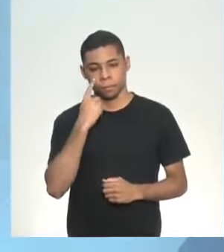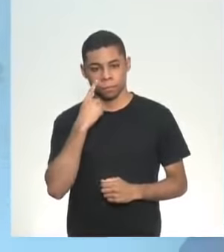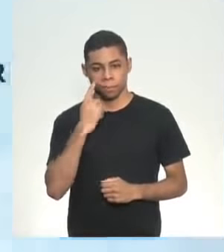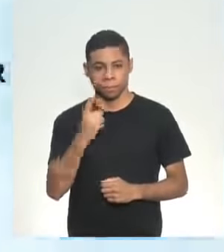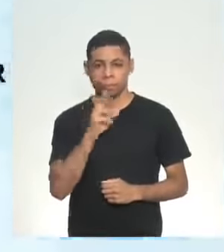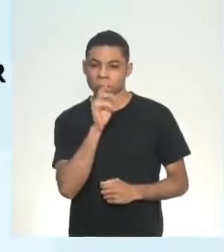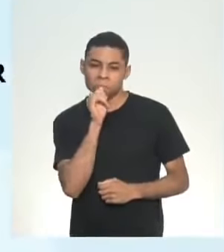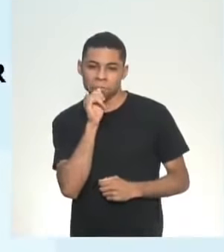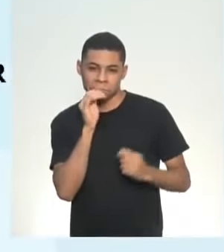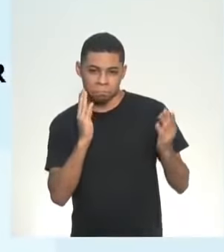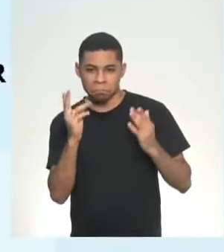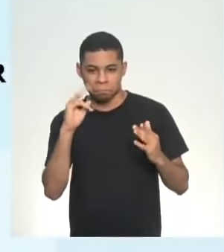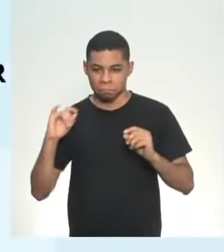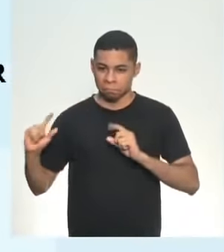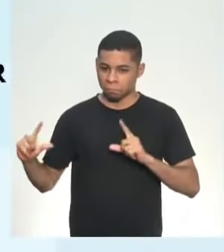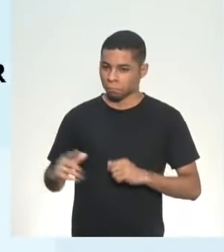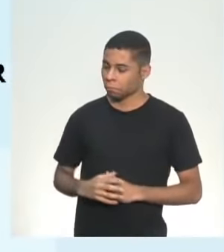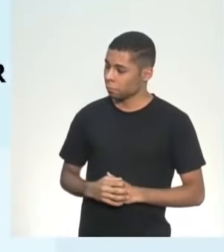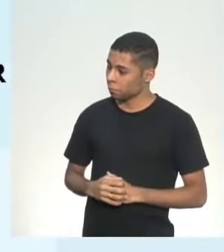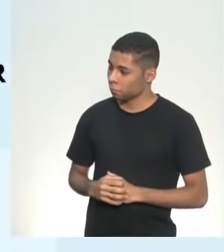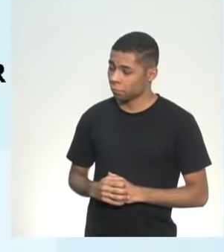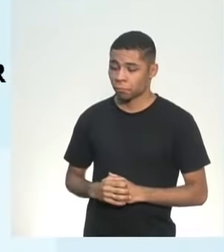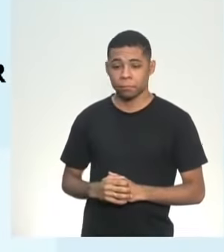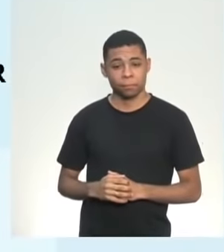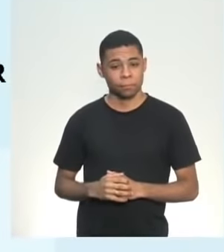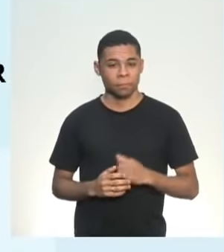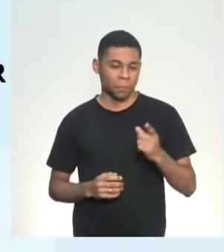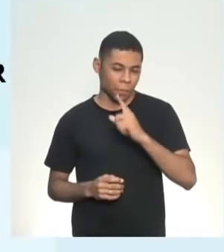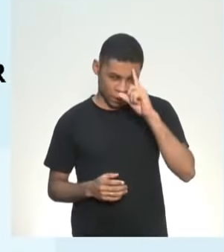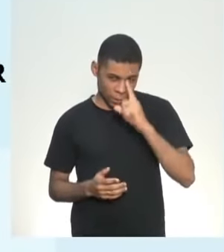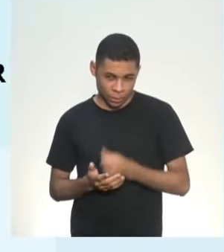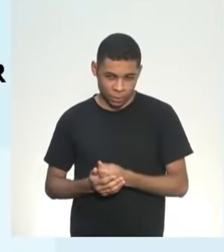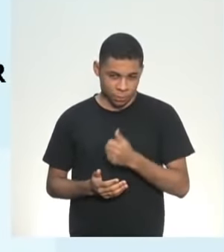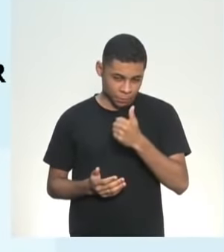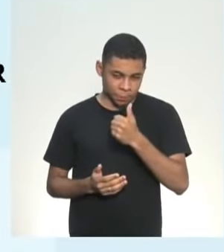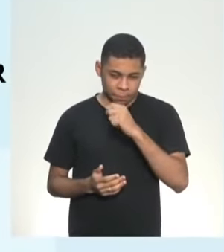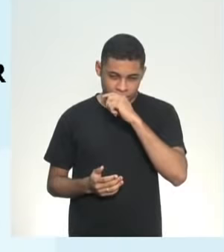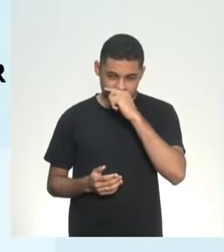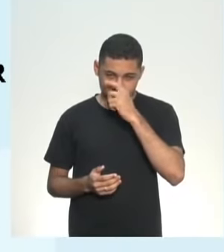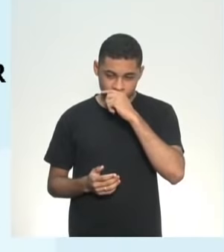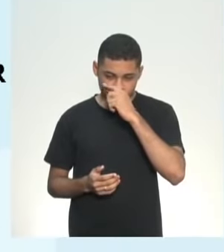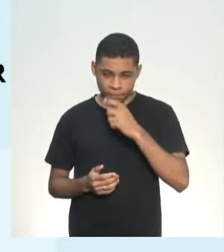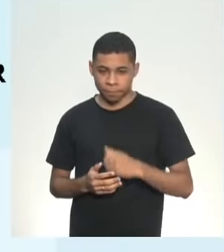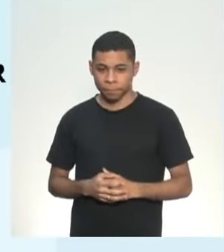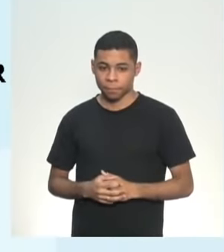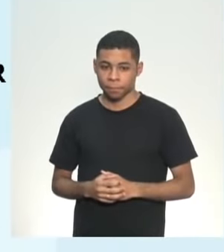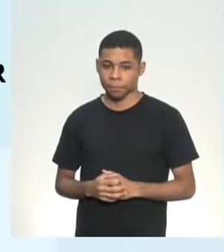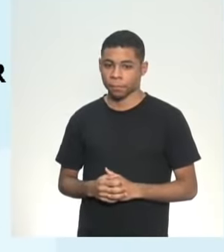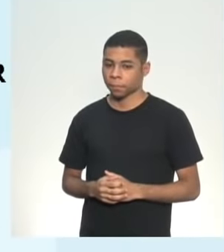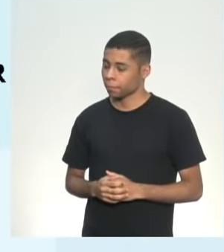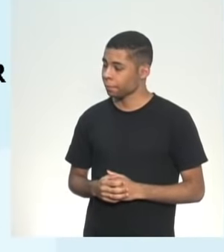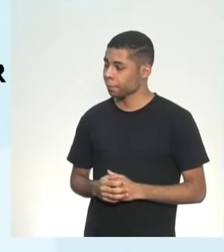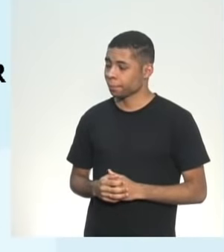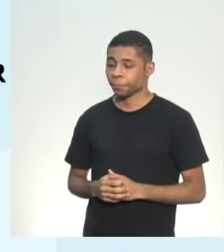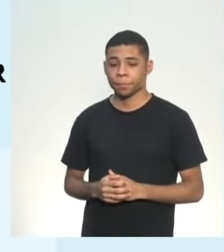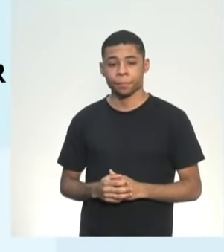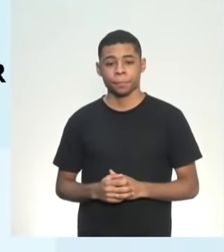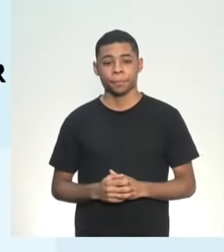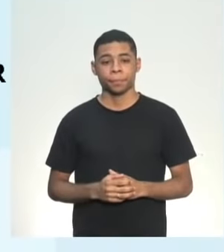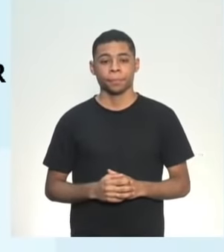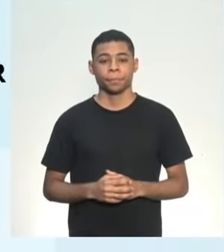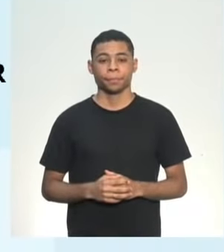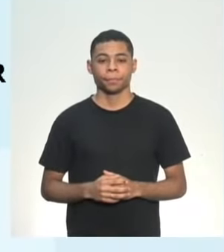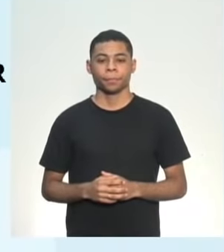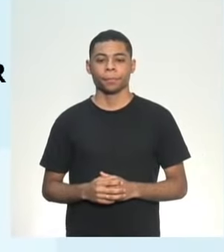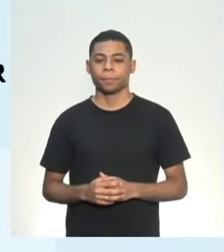vamos dar uma olhada no exemplo que vai aparecer ali mais um e daí a gente decide comigo aí vocês decidem segfor você acha